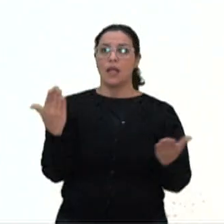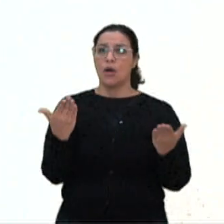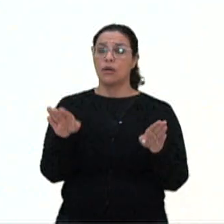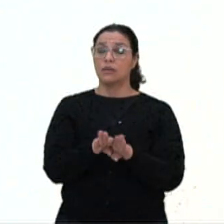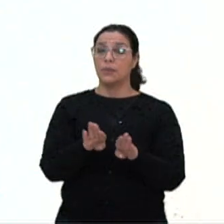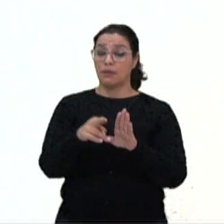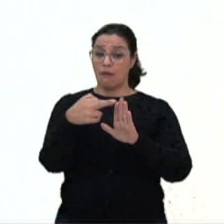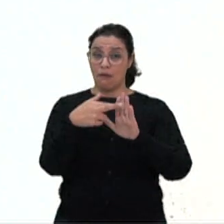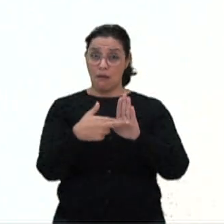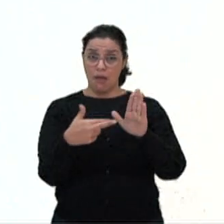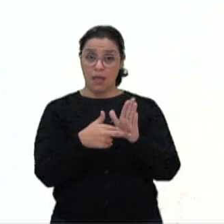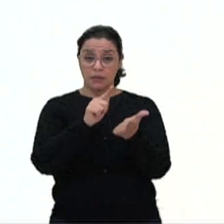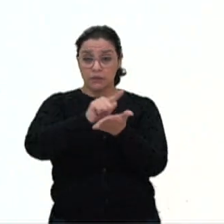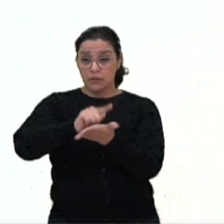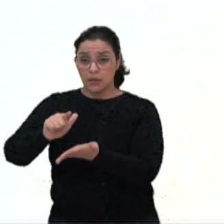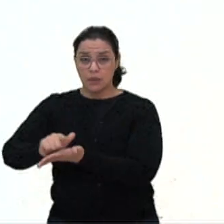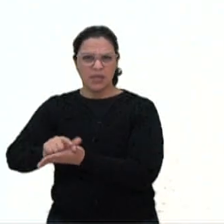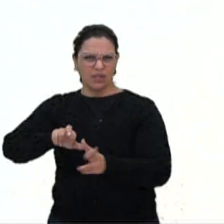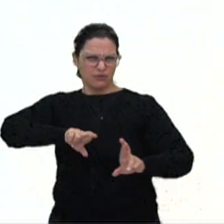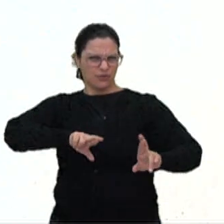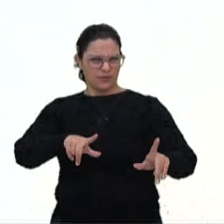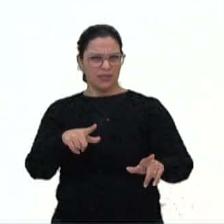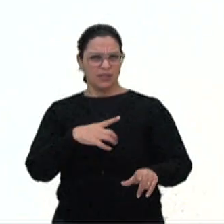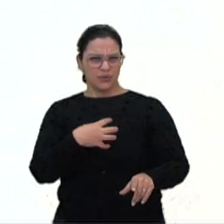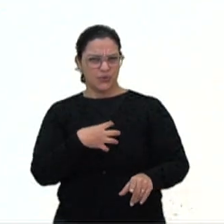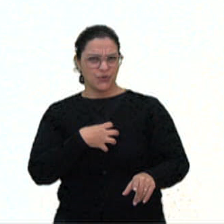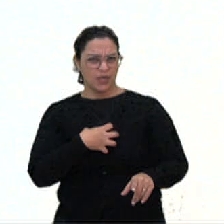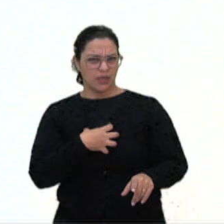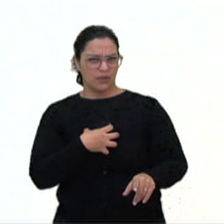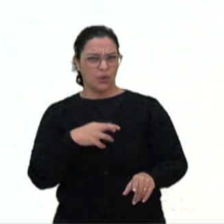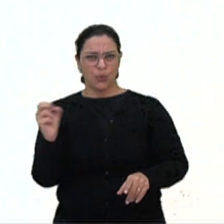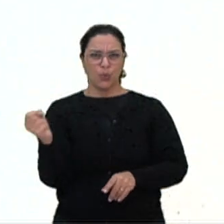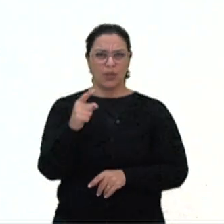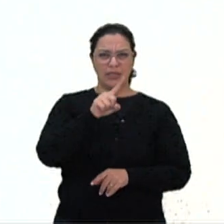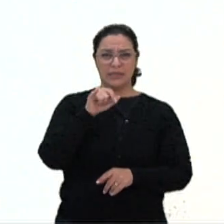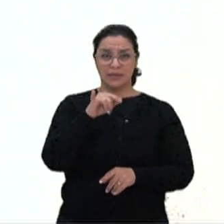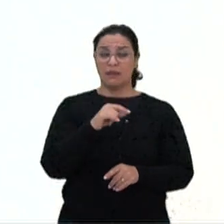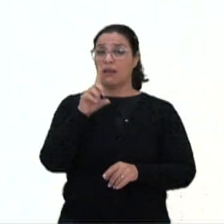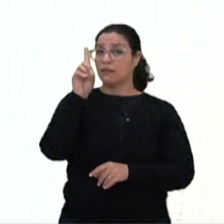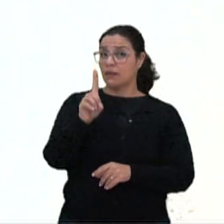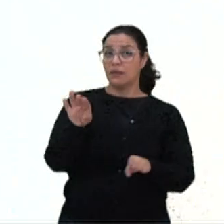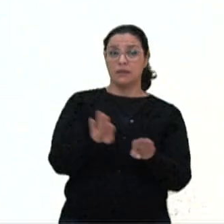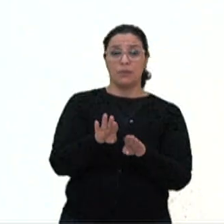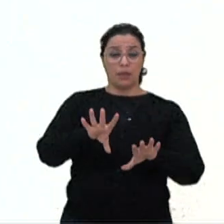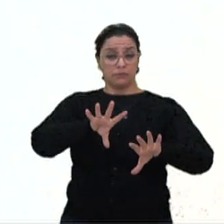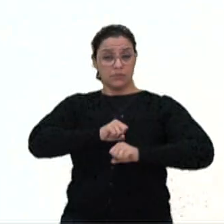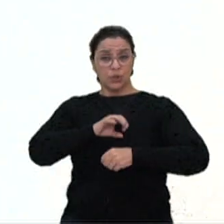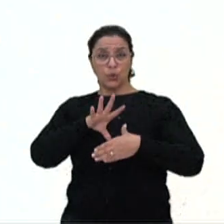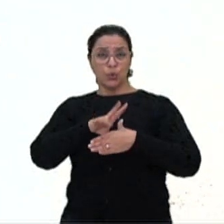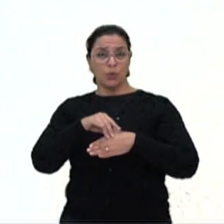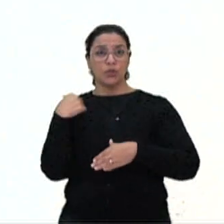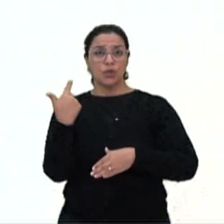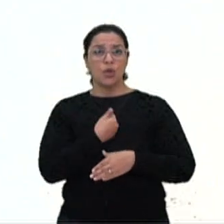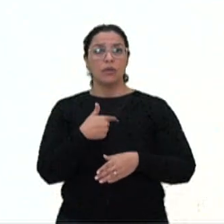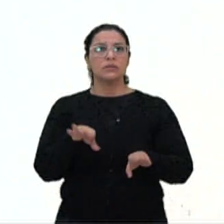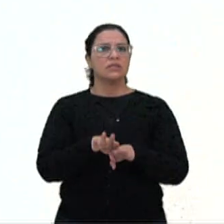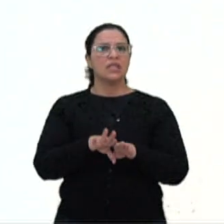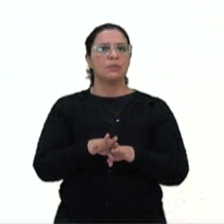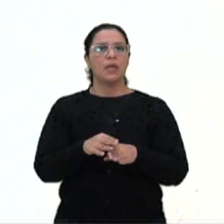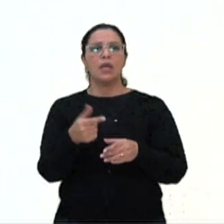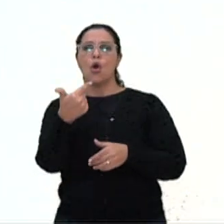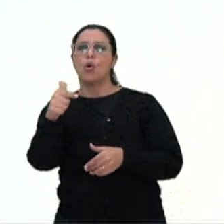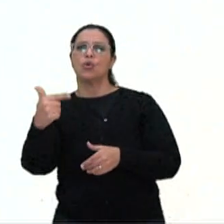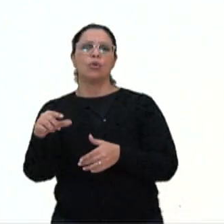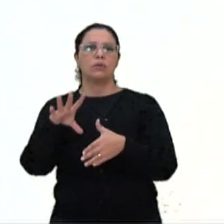possuem medidas profiláticas completamente diferentes que as do zika vírus. E D, ao pegar uma das doenças, ficamos imune às